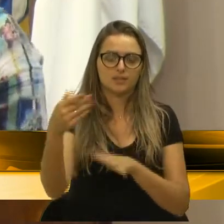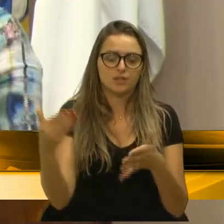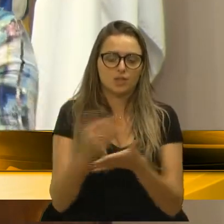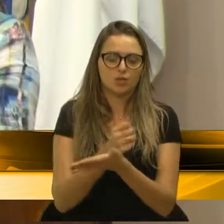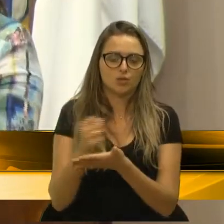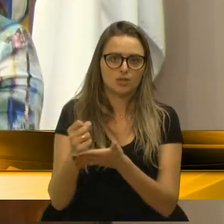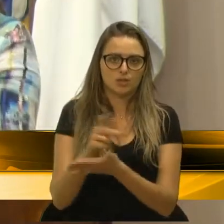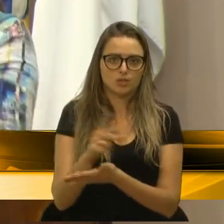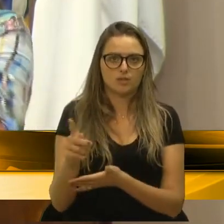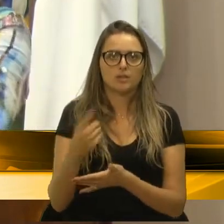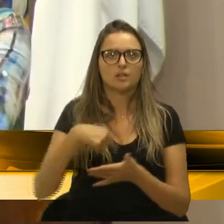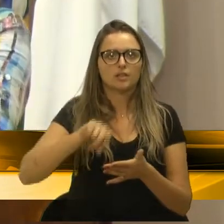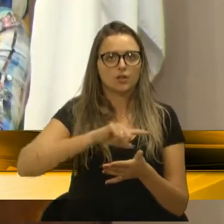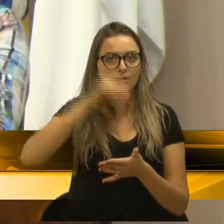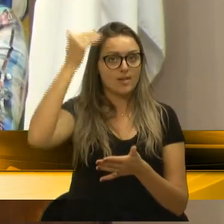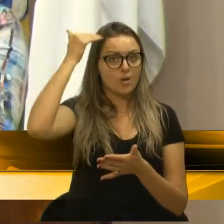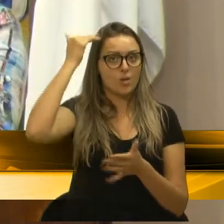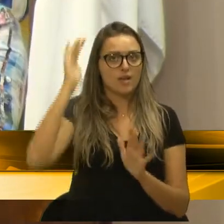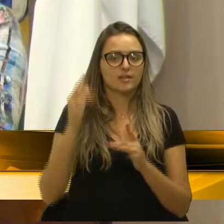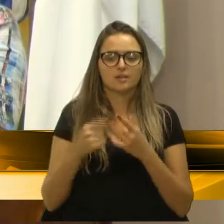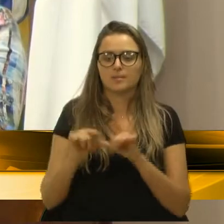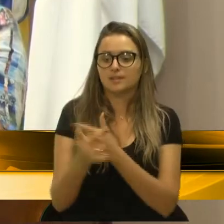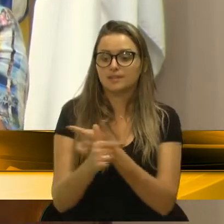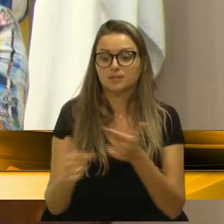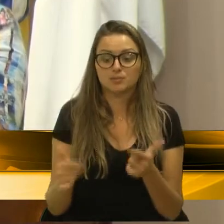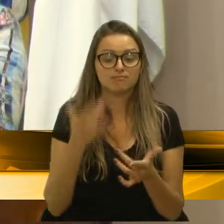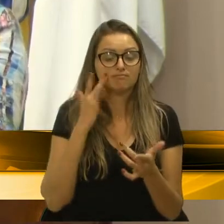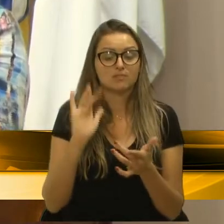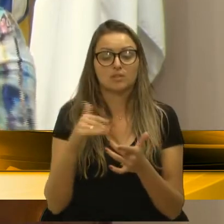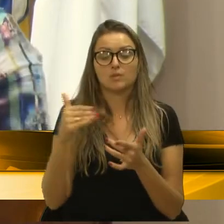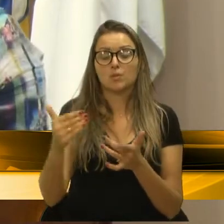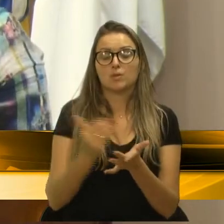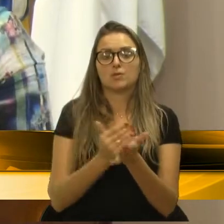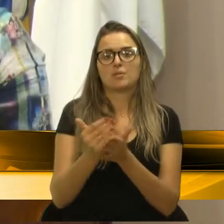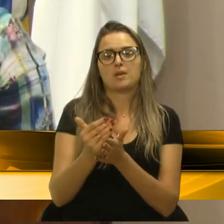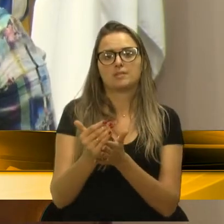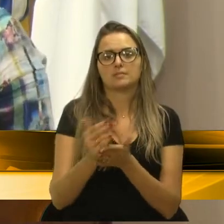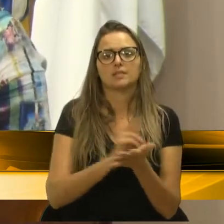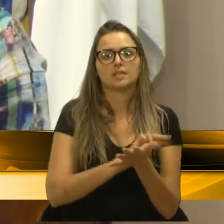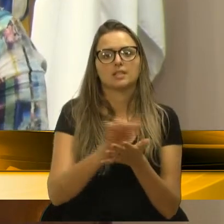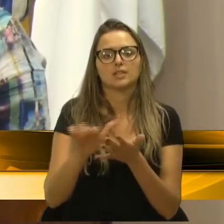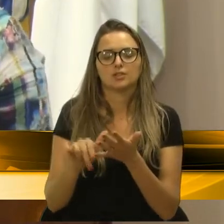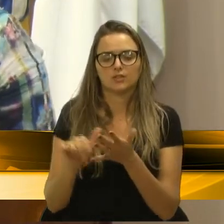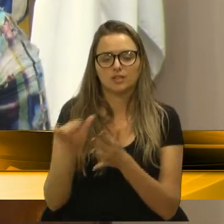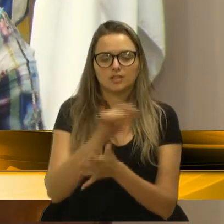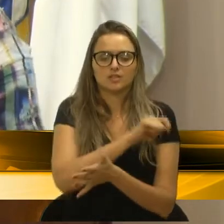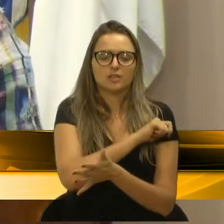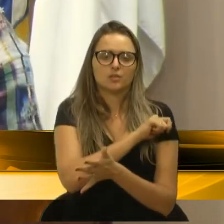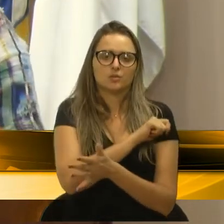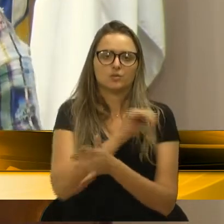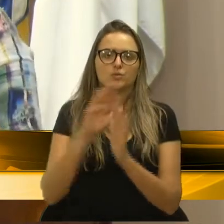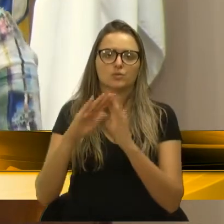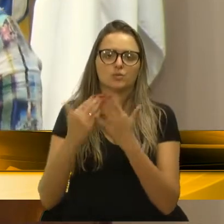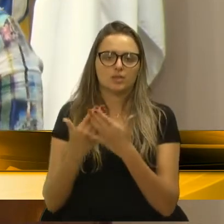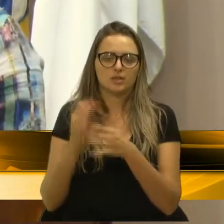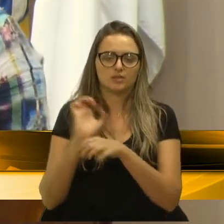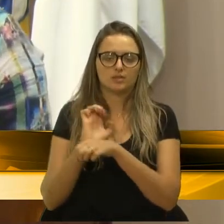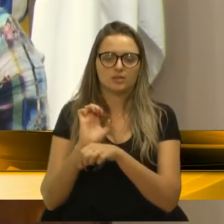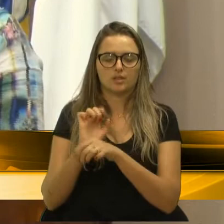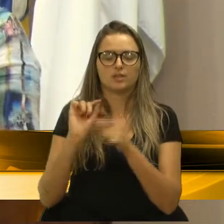a gente vai aguentando. Mas não tem. E é por isso que amanhã vários estudantes da rede estadual estarão fazendo